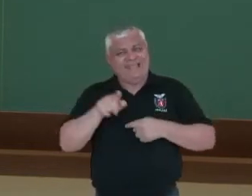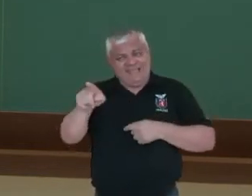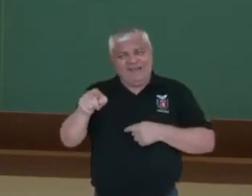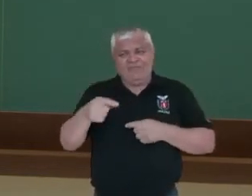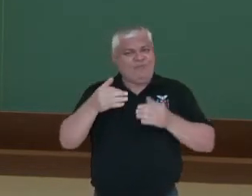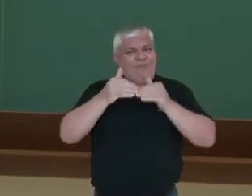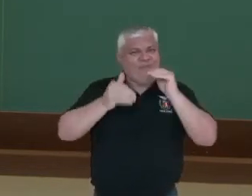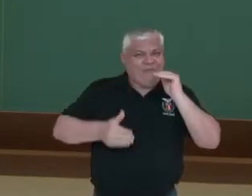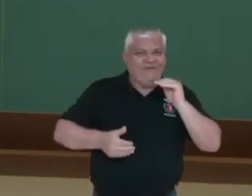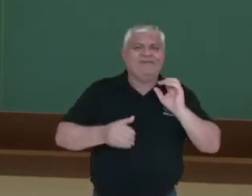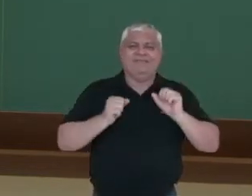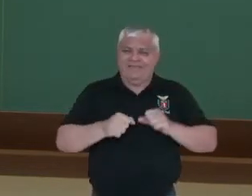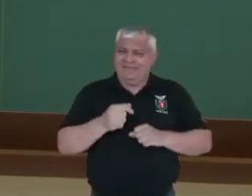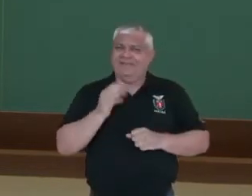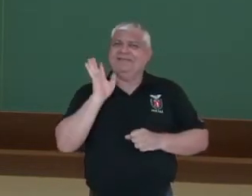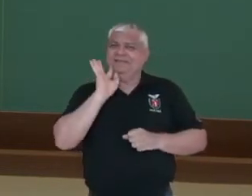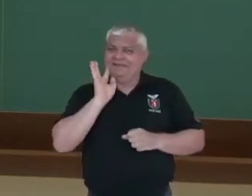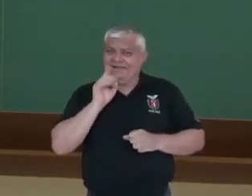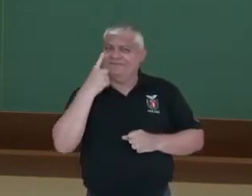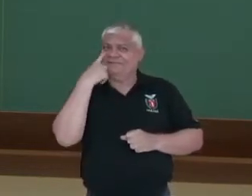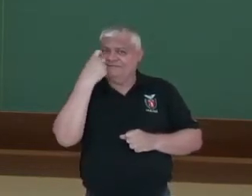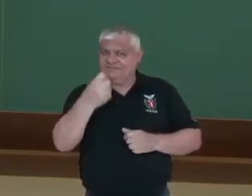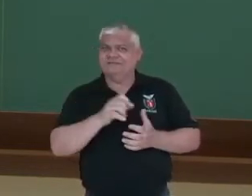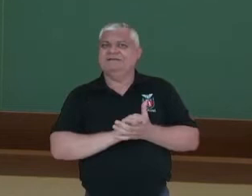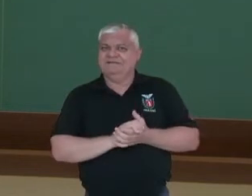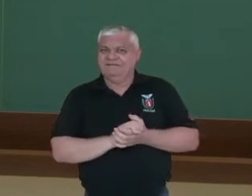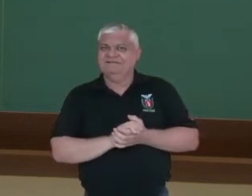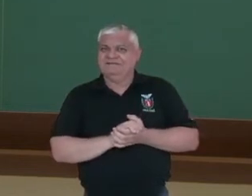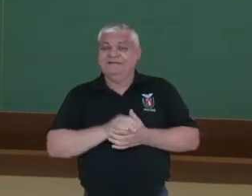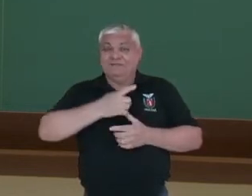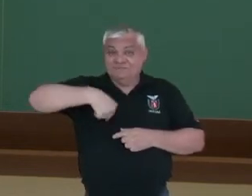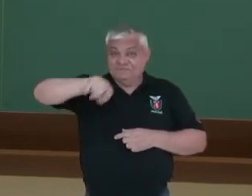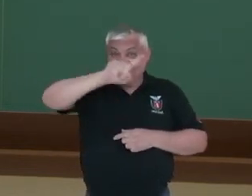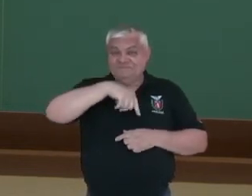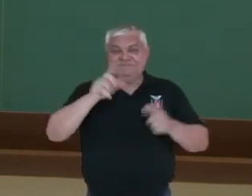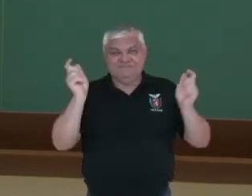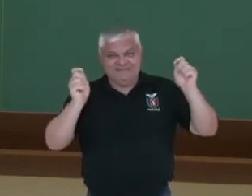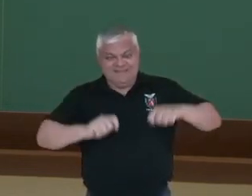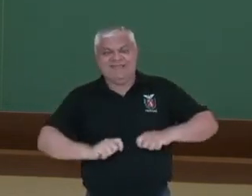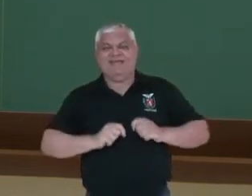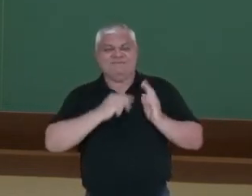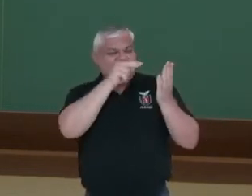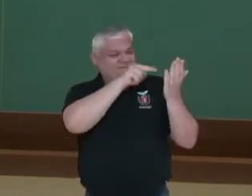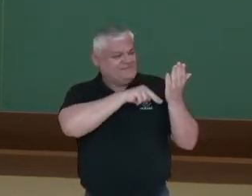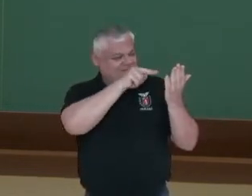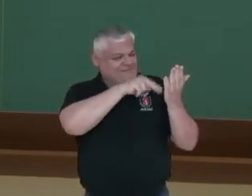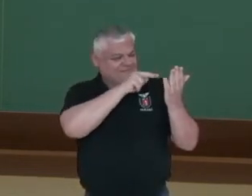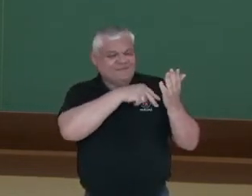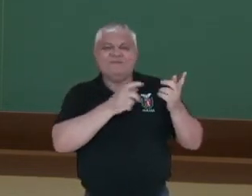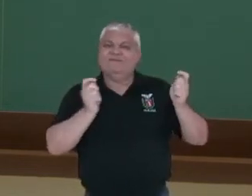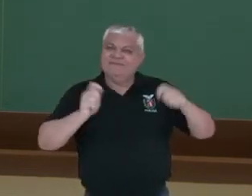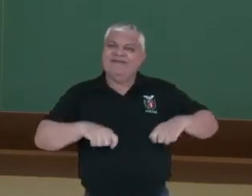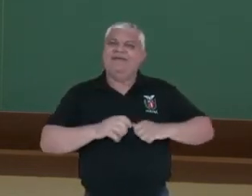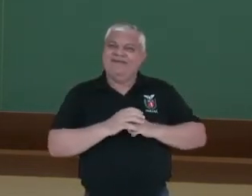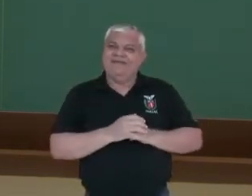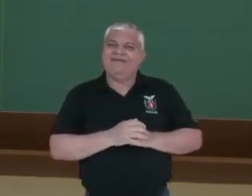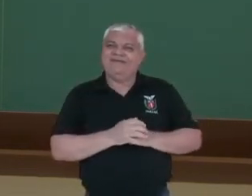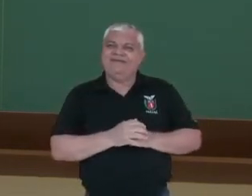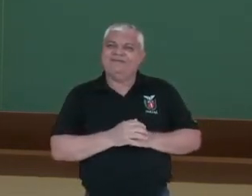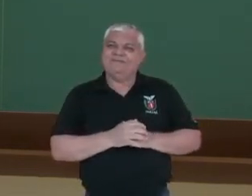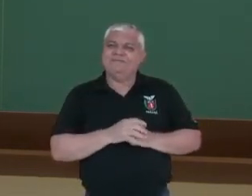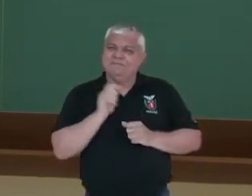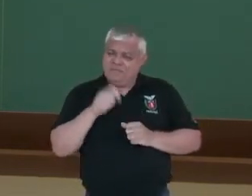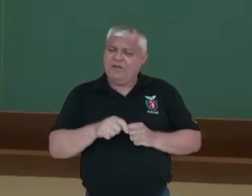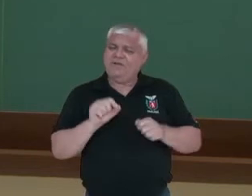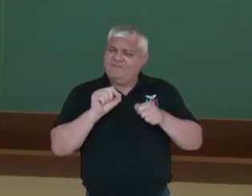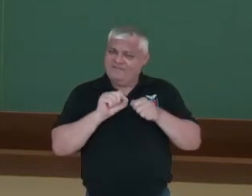trouxe. Então é bem interessante. É um espaço legal que nós, como leitores, devemos nos